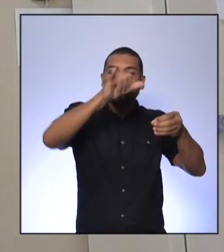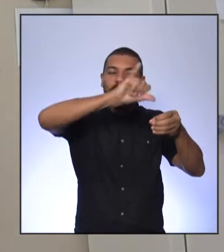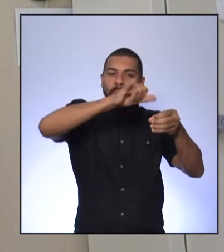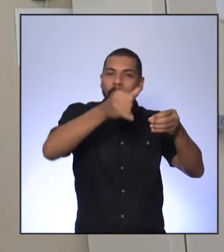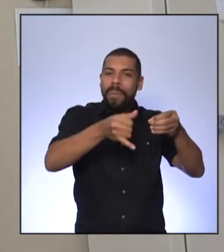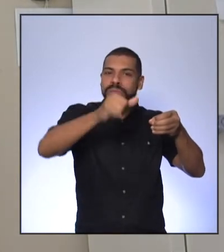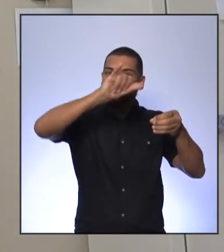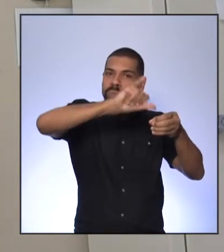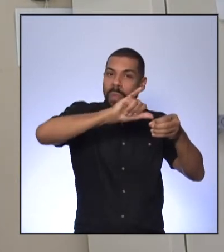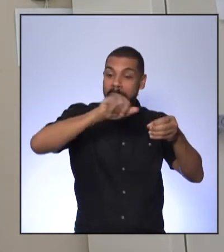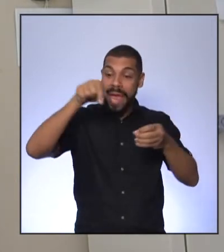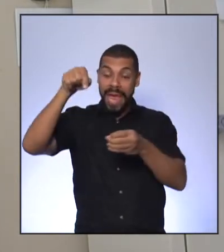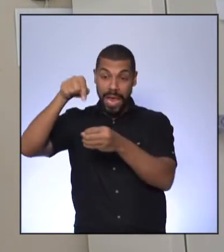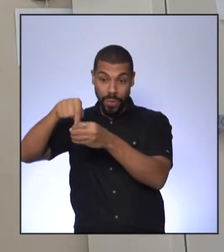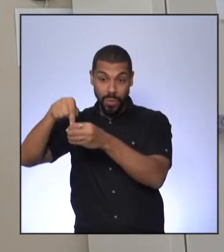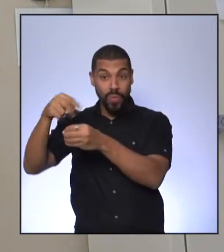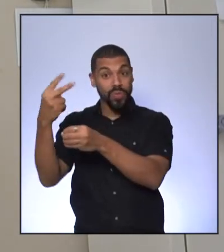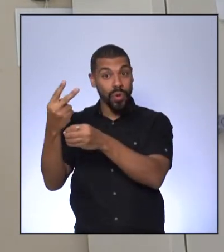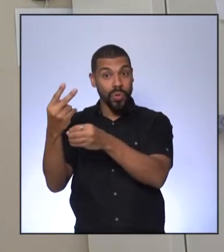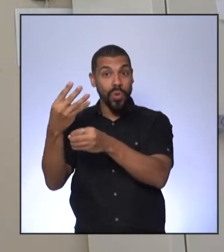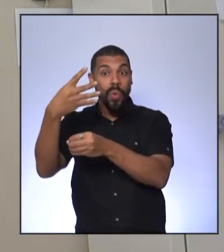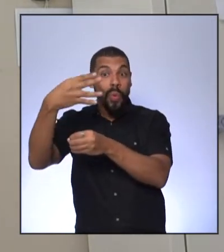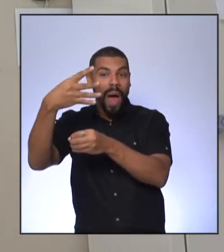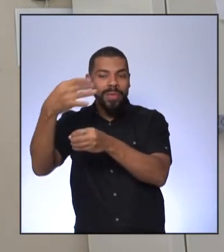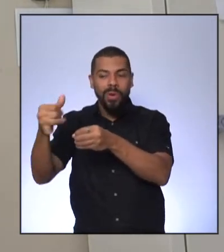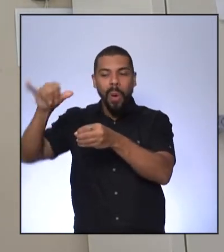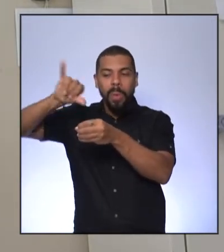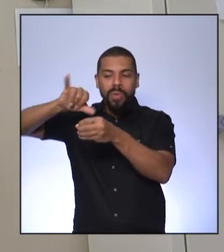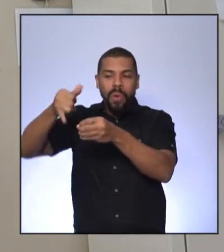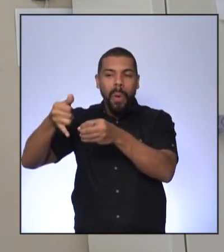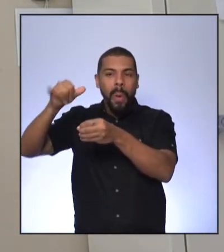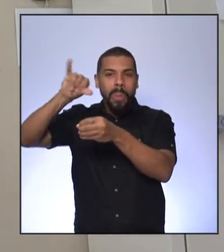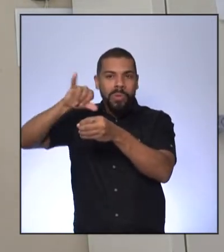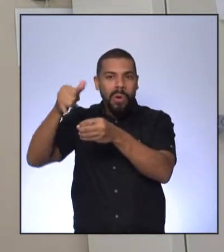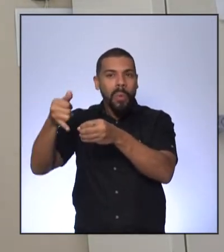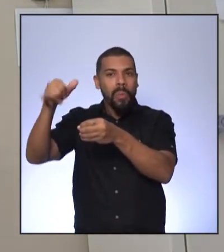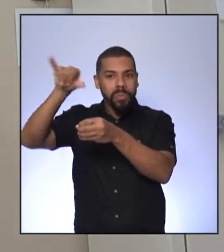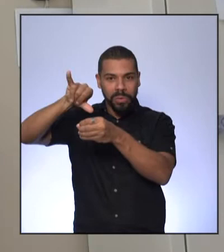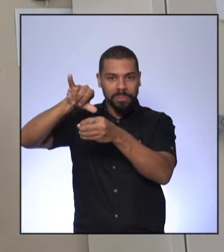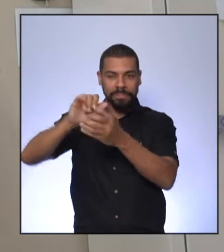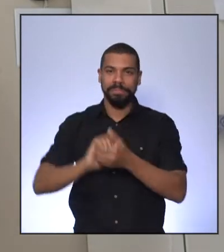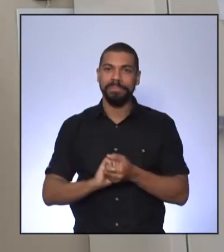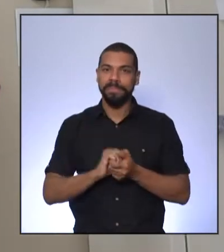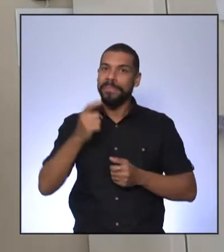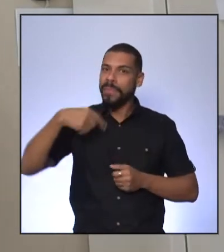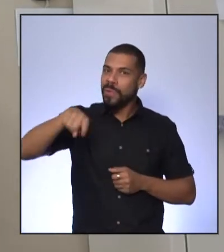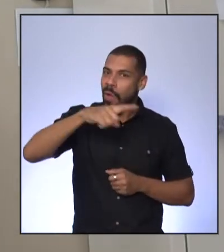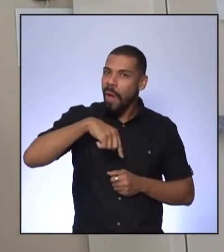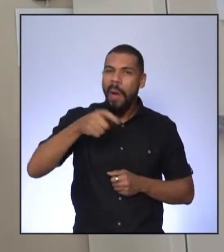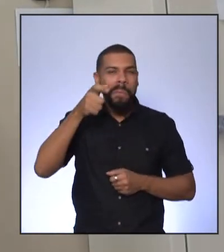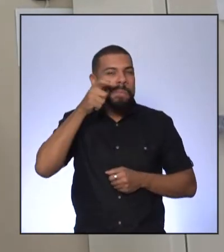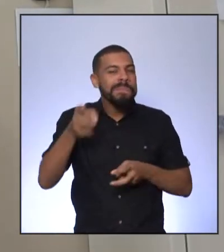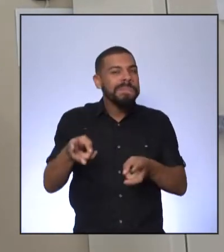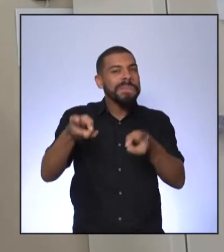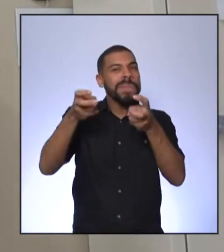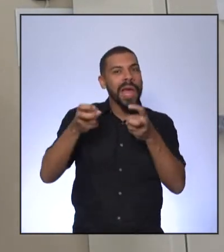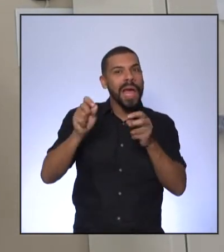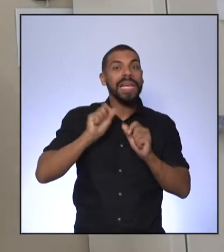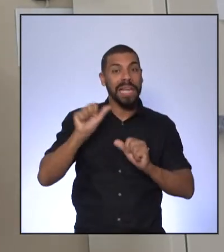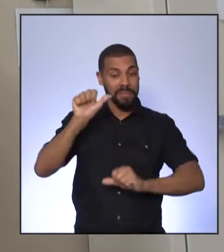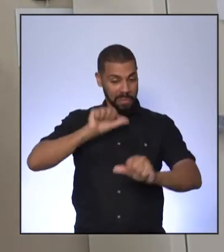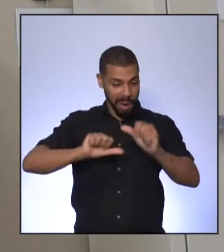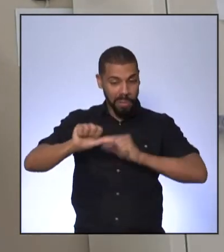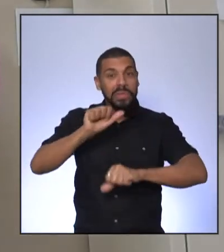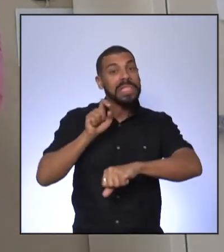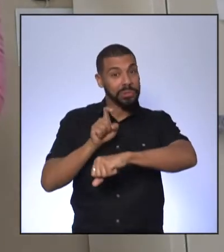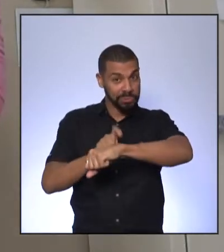no segundo, a gente usou 4 colheres de vinagre. A gente dobrou a concentração. E nós notamos que isso gerou efeito no